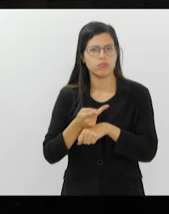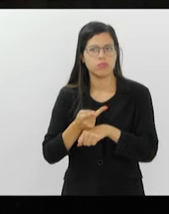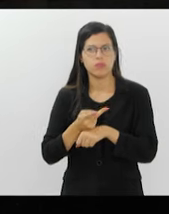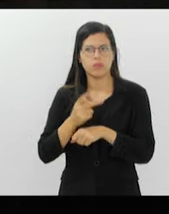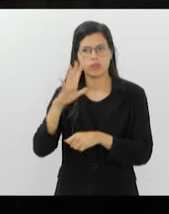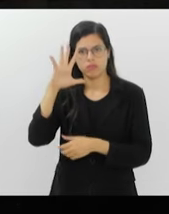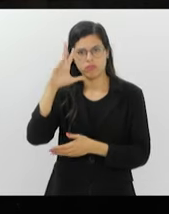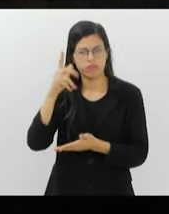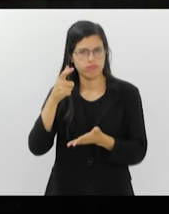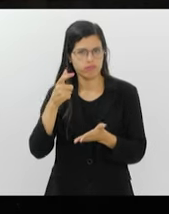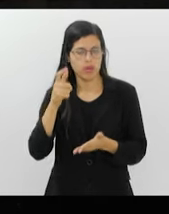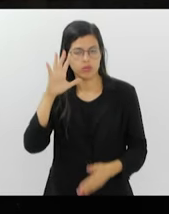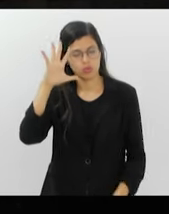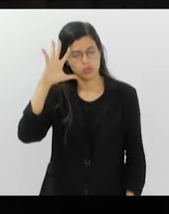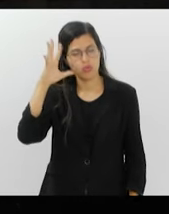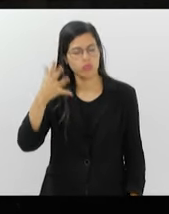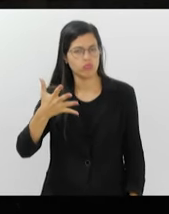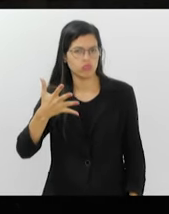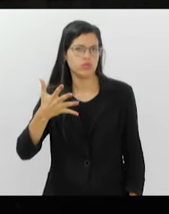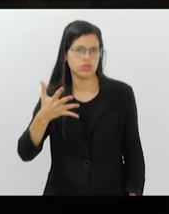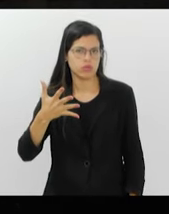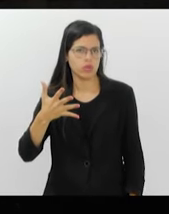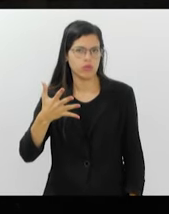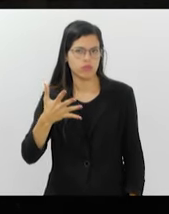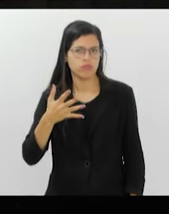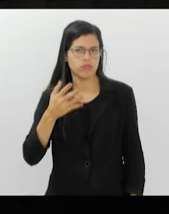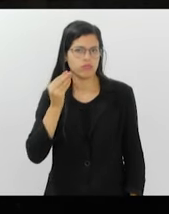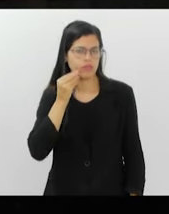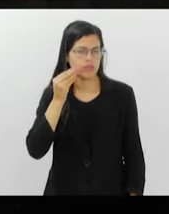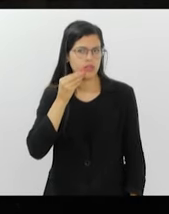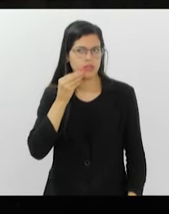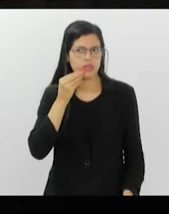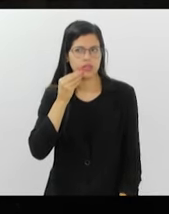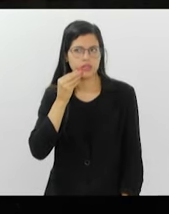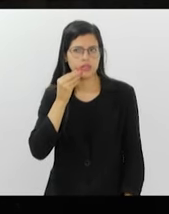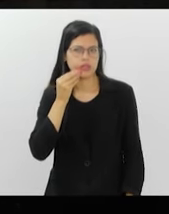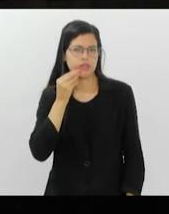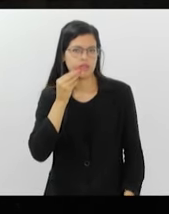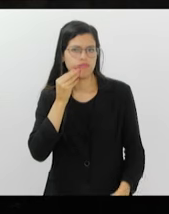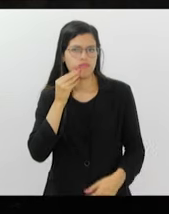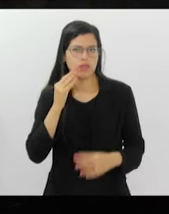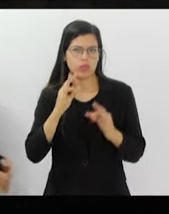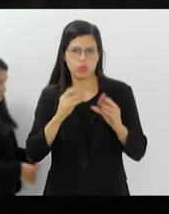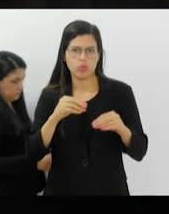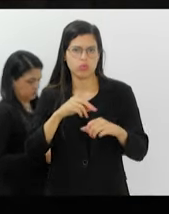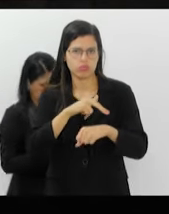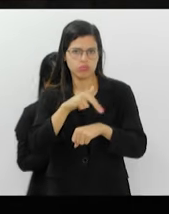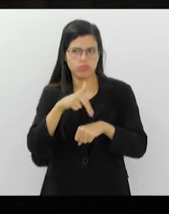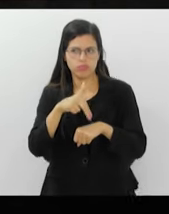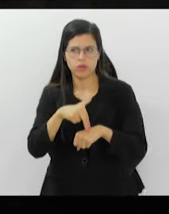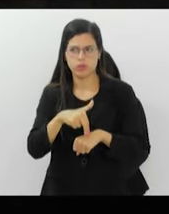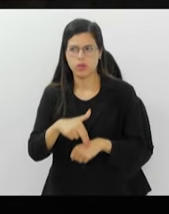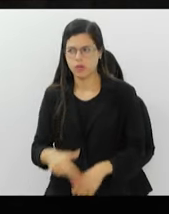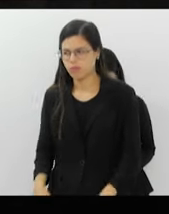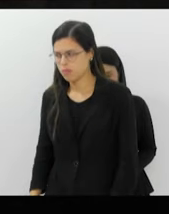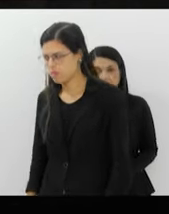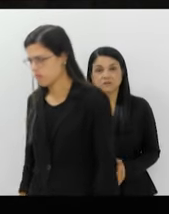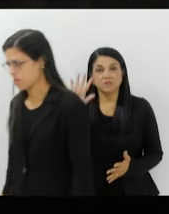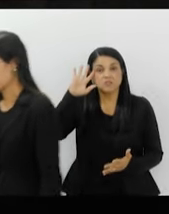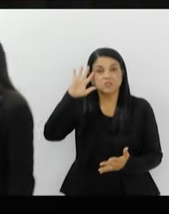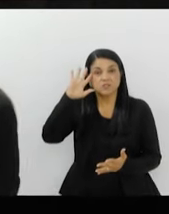que englobasse a todos isto é uma solução Federativa e esta